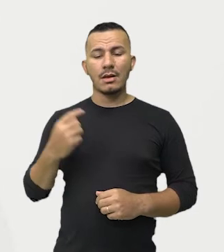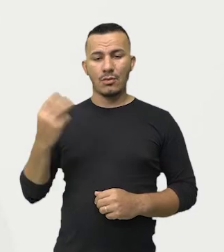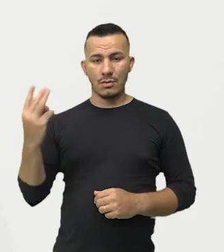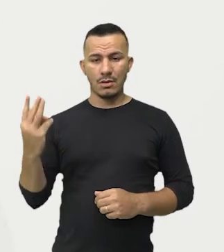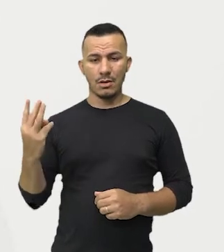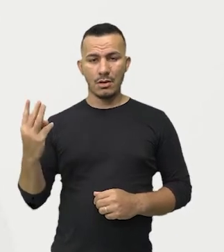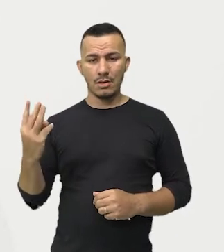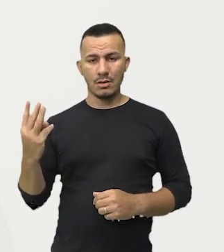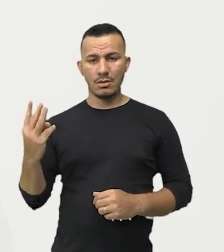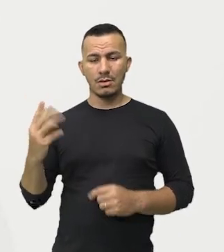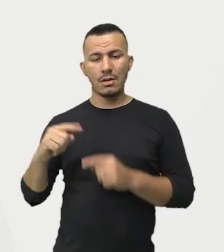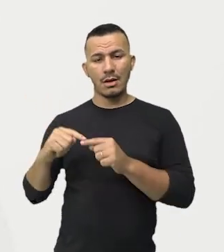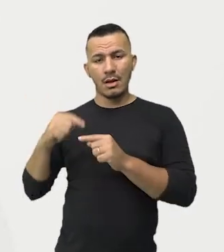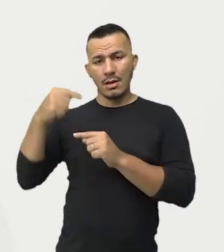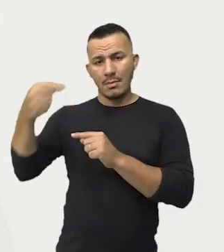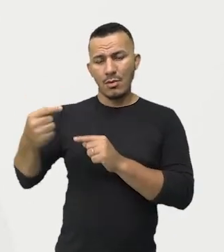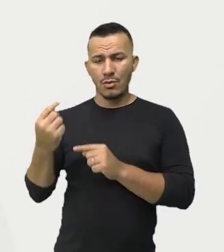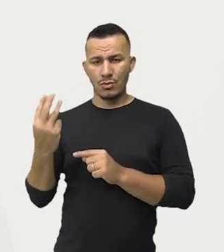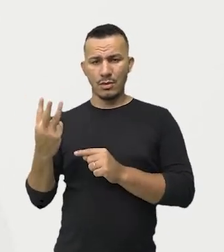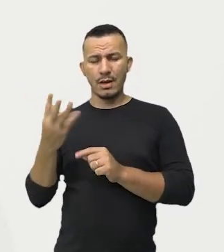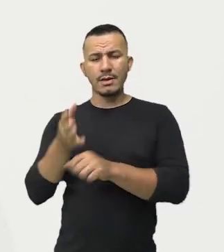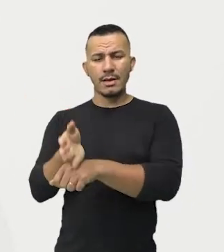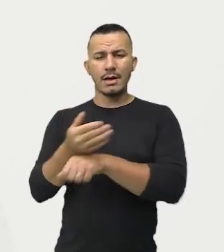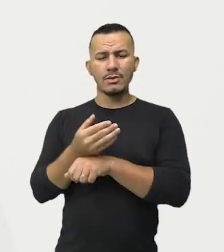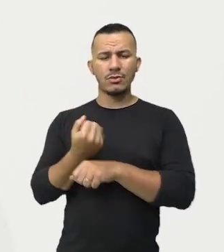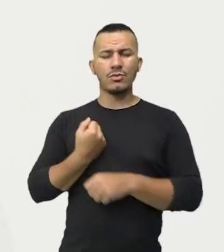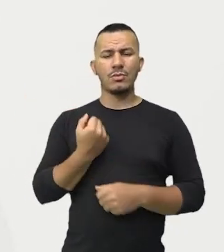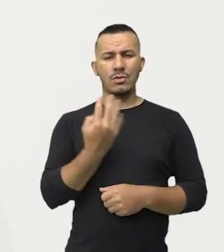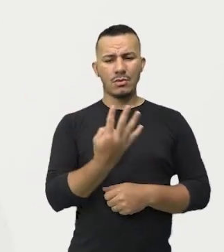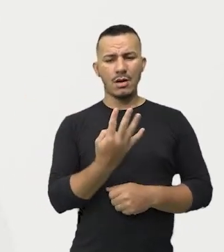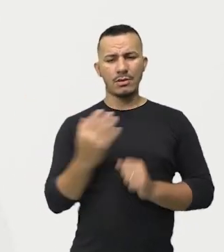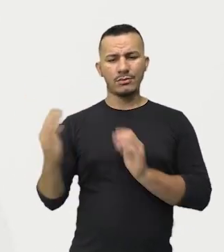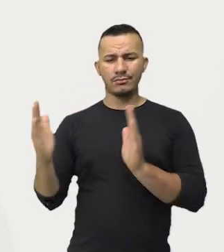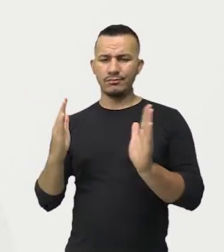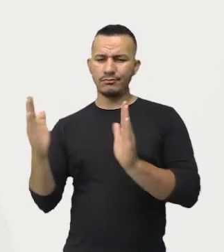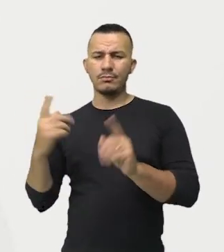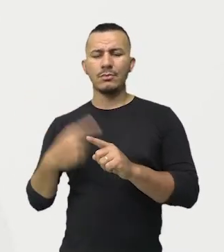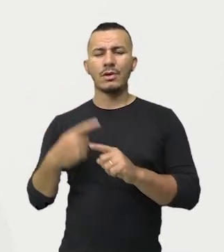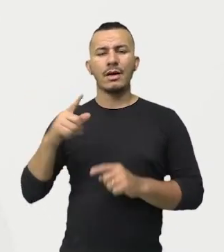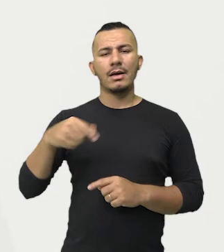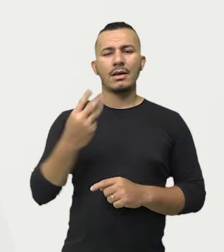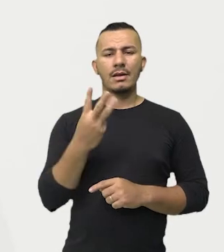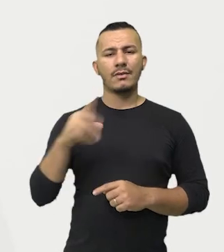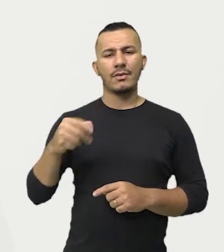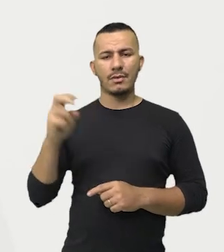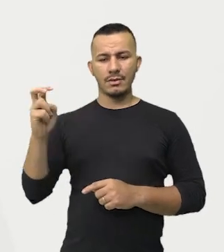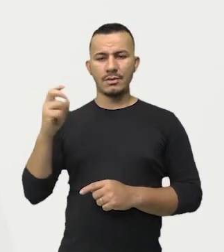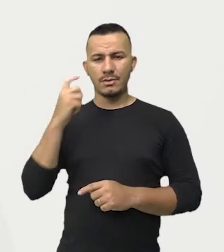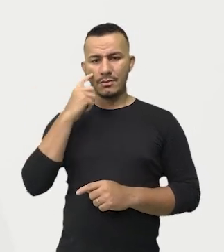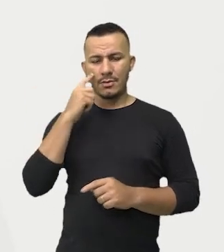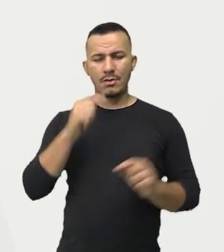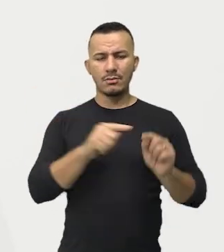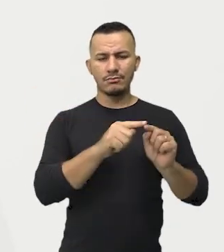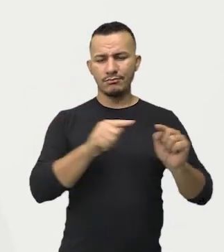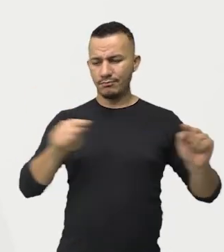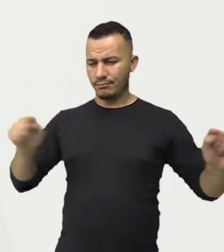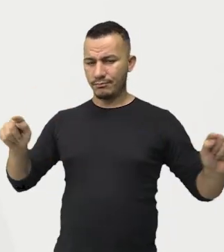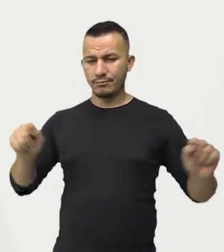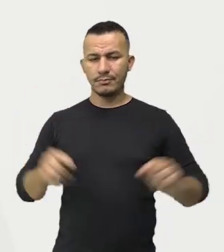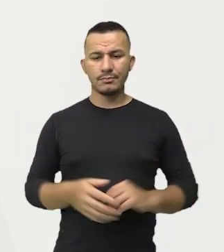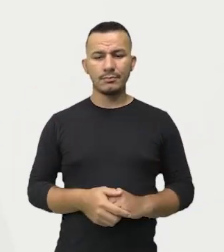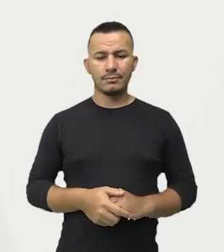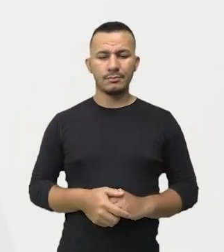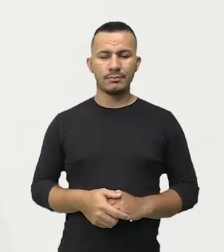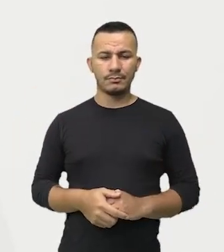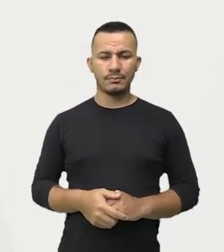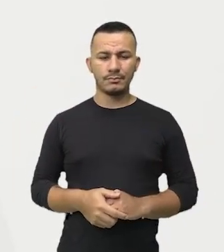olha só, depois do 3 e antes do 4, porque nós estamos falando de 3,5. Vejam aqui então.